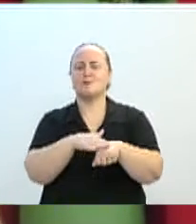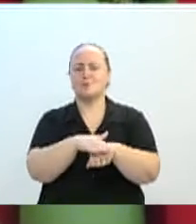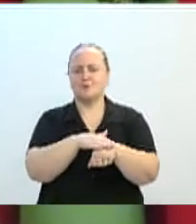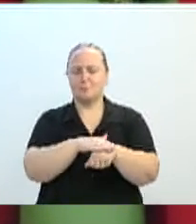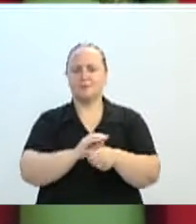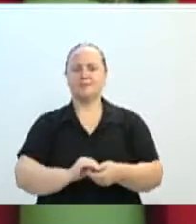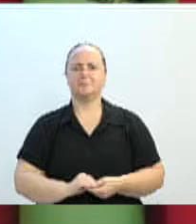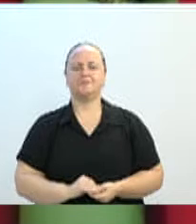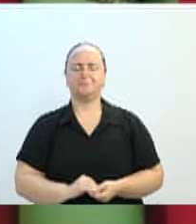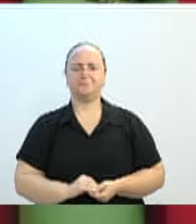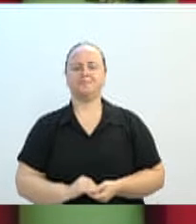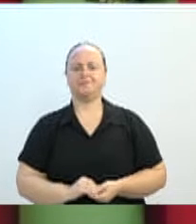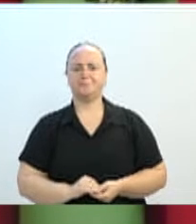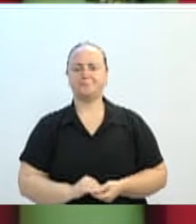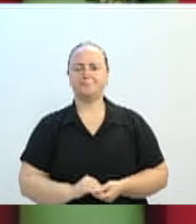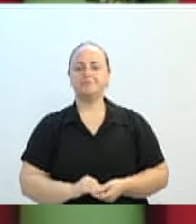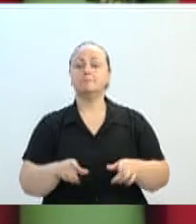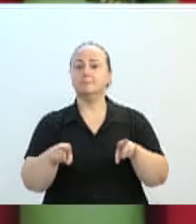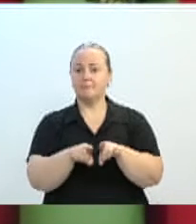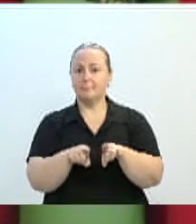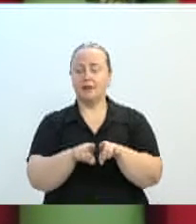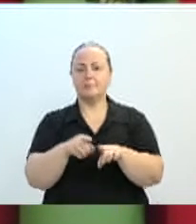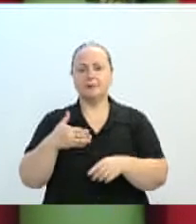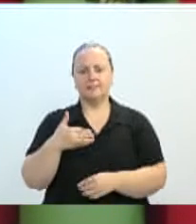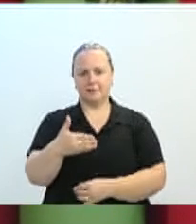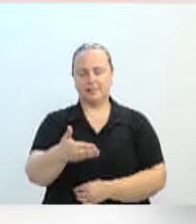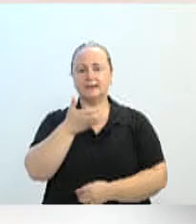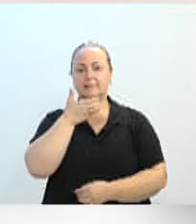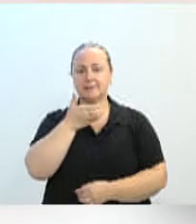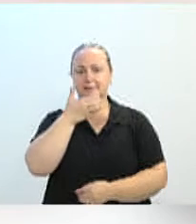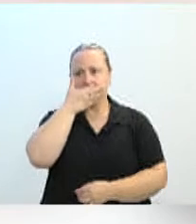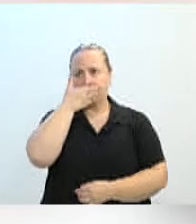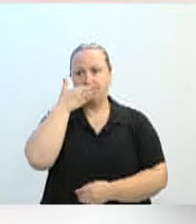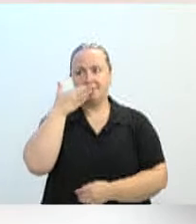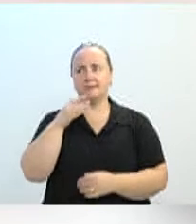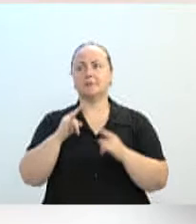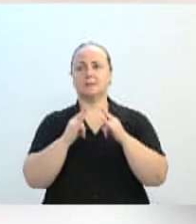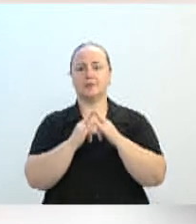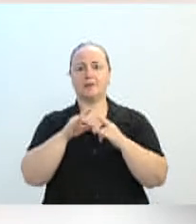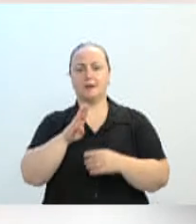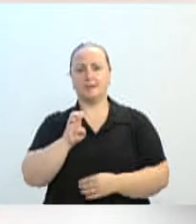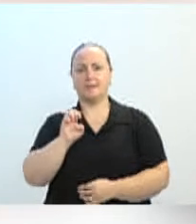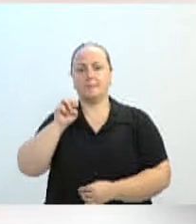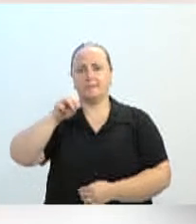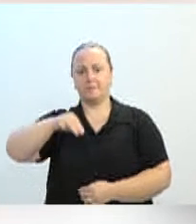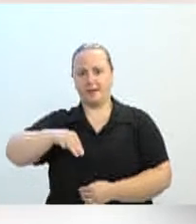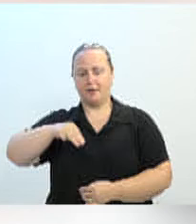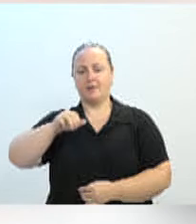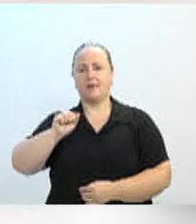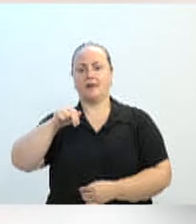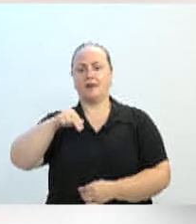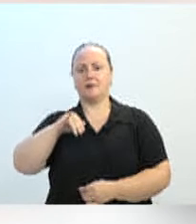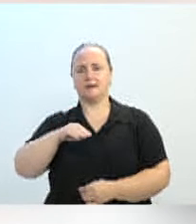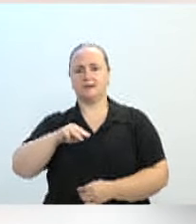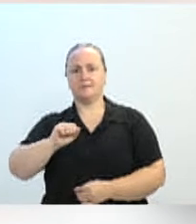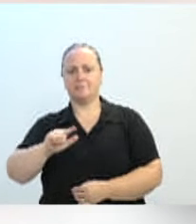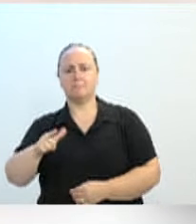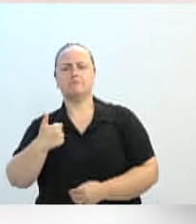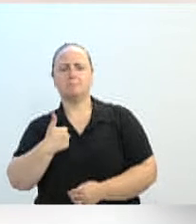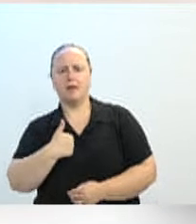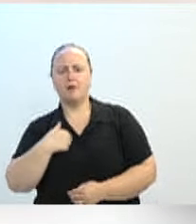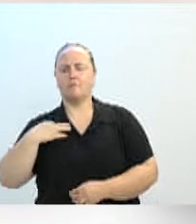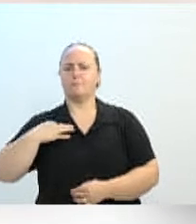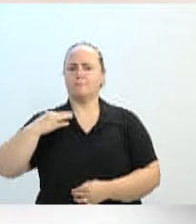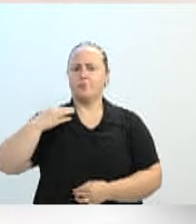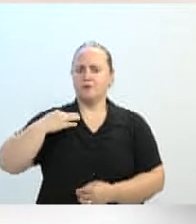destacar mais um mutirão de castração em dezembro com teste pelo Instituto bem animal sempre sua voluntário e é um amigos aqui pessoas